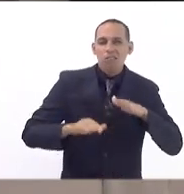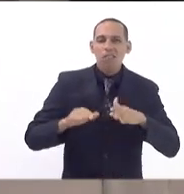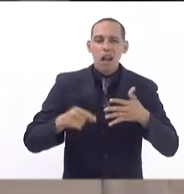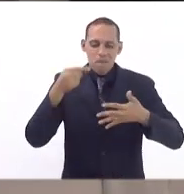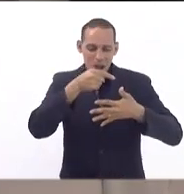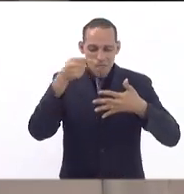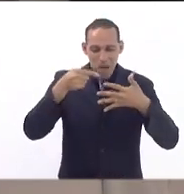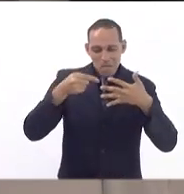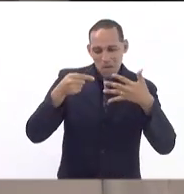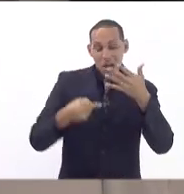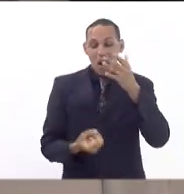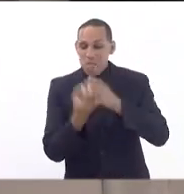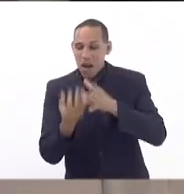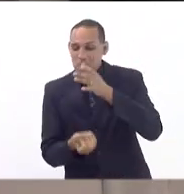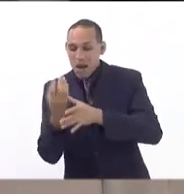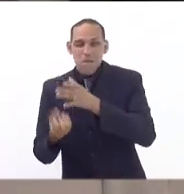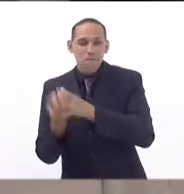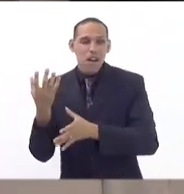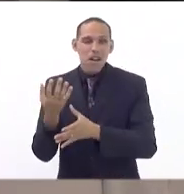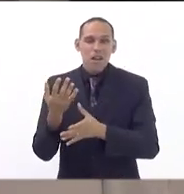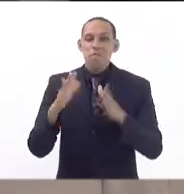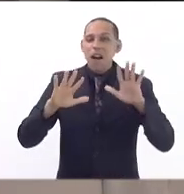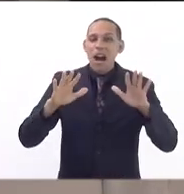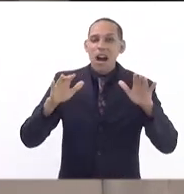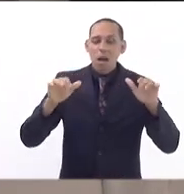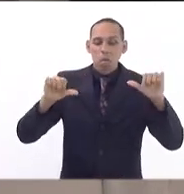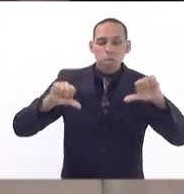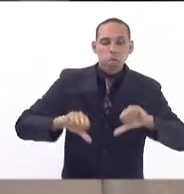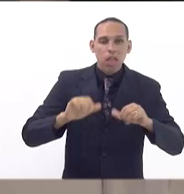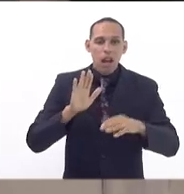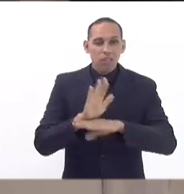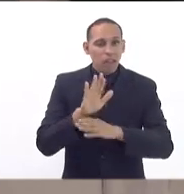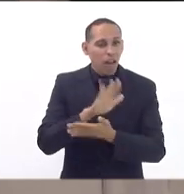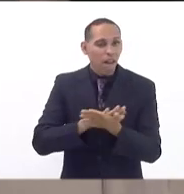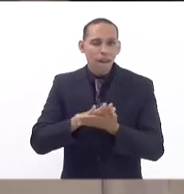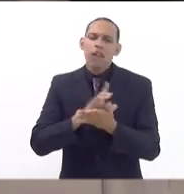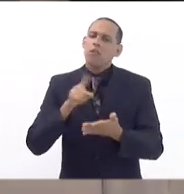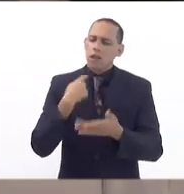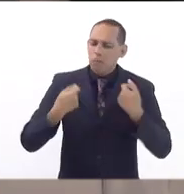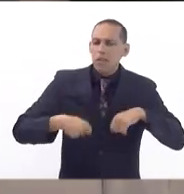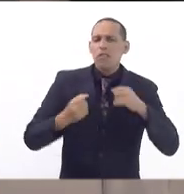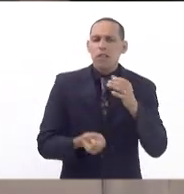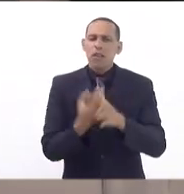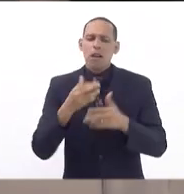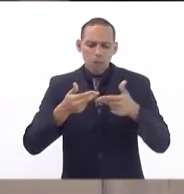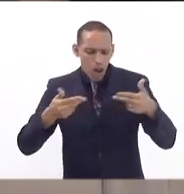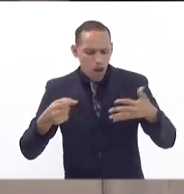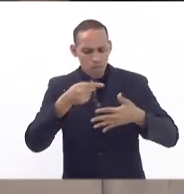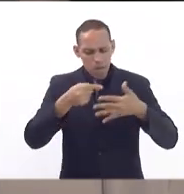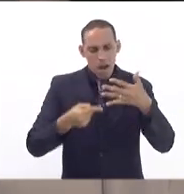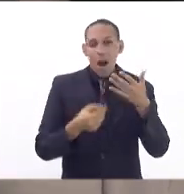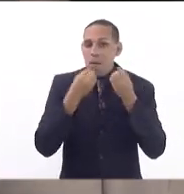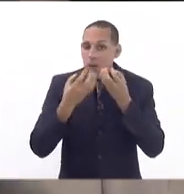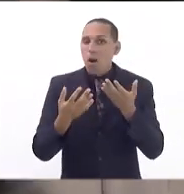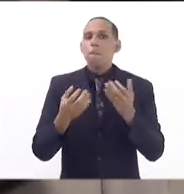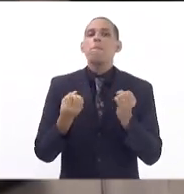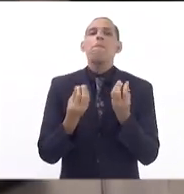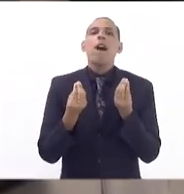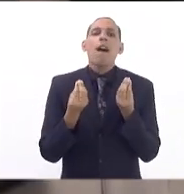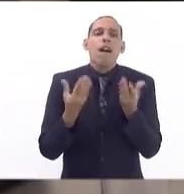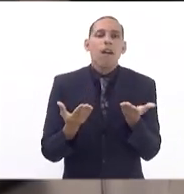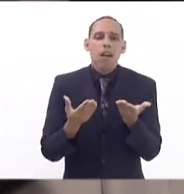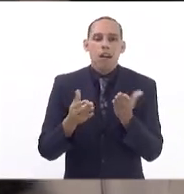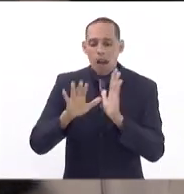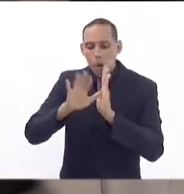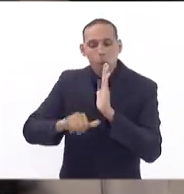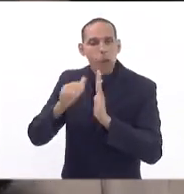aqui a gente quer buscar medidas eficientes para ajudar a conter o fosse a gente quer conter o furto O Roubo eu acho